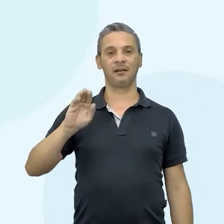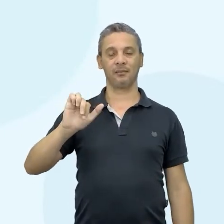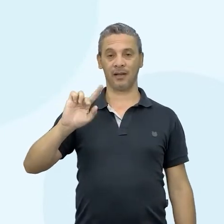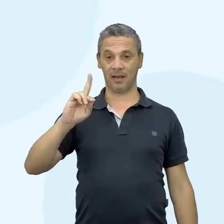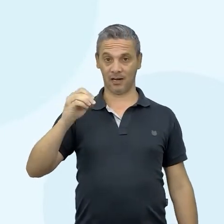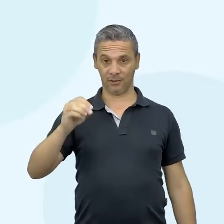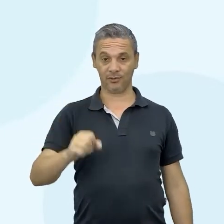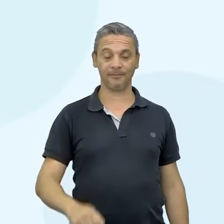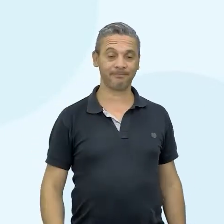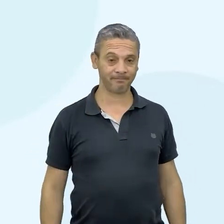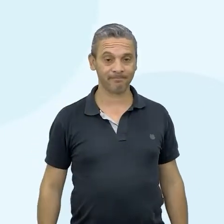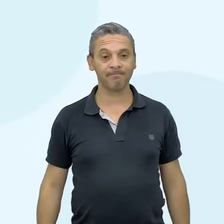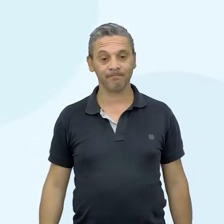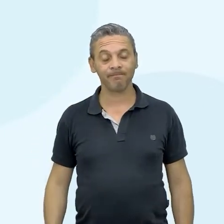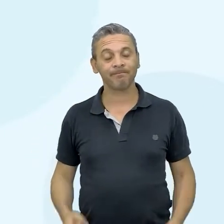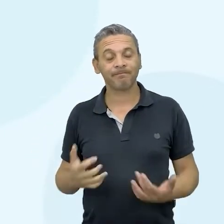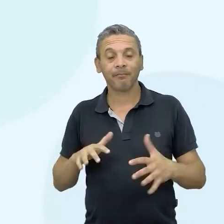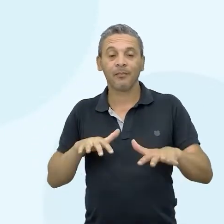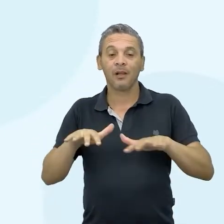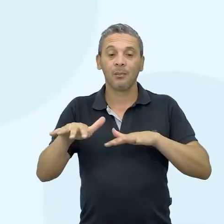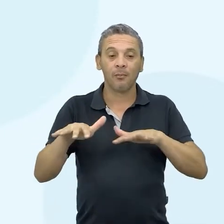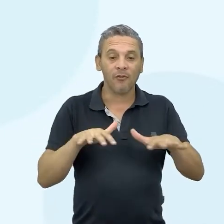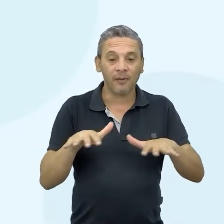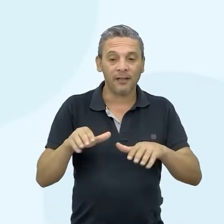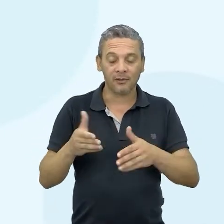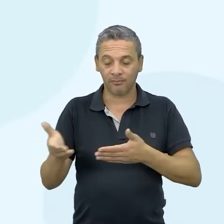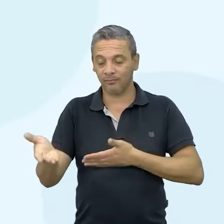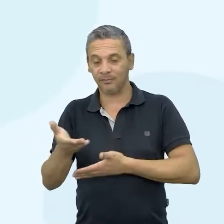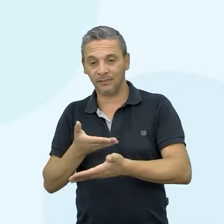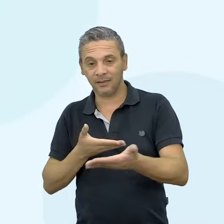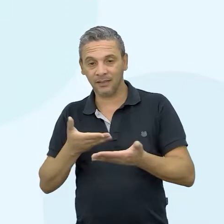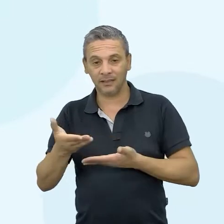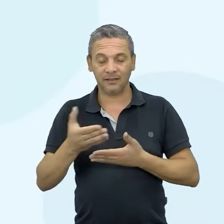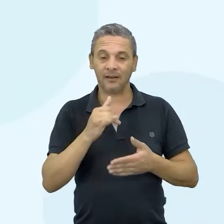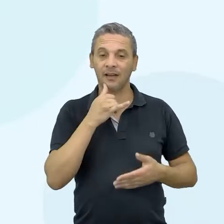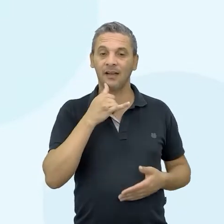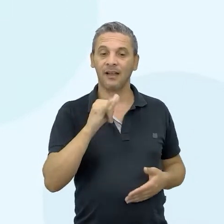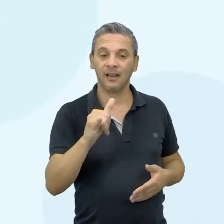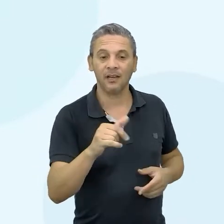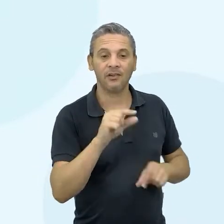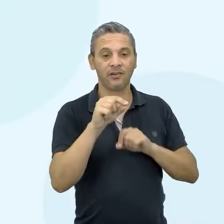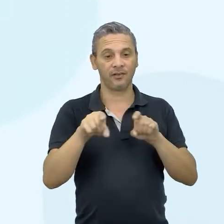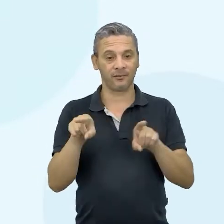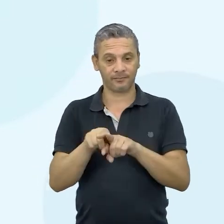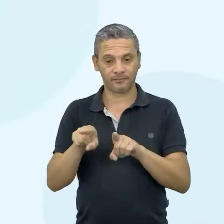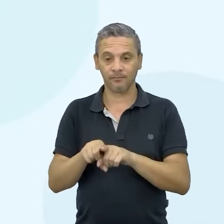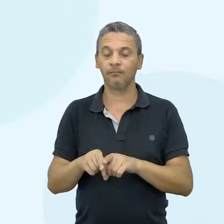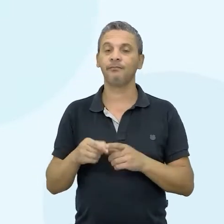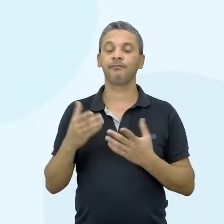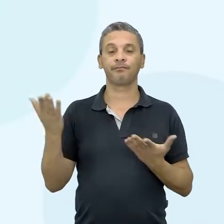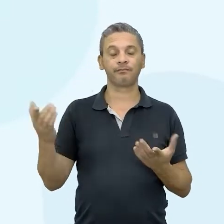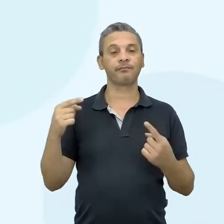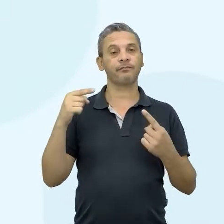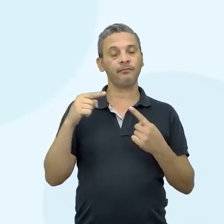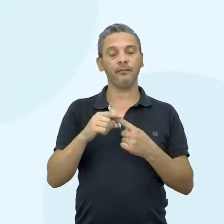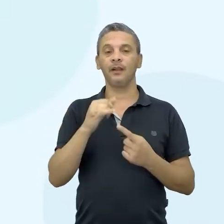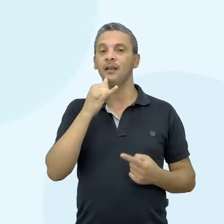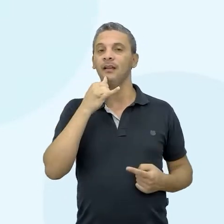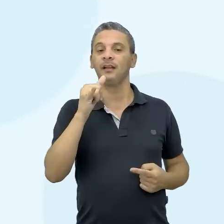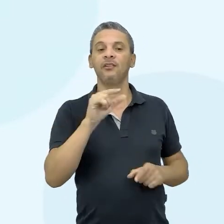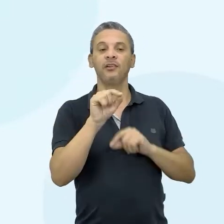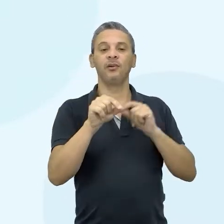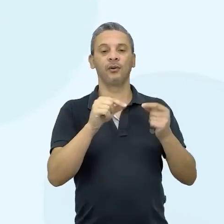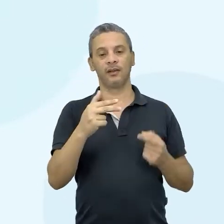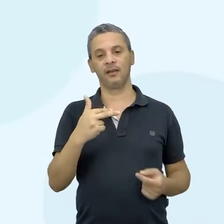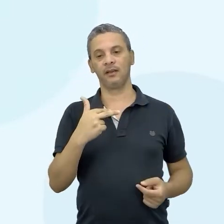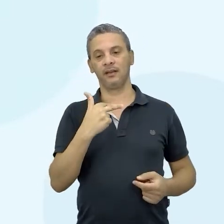E esta movimentação, essa troca de energia, obedece a um princípio físico muito importante, de que a energia ela não pode